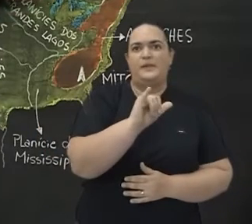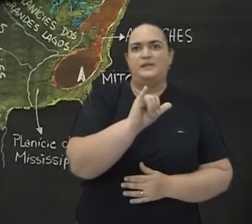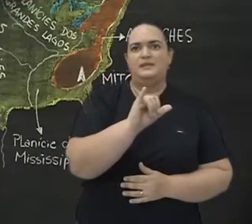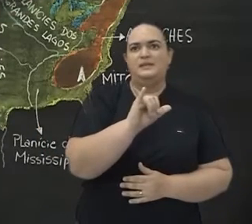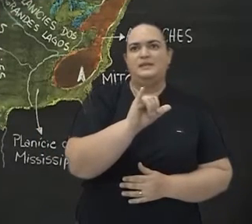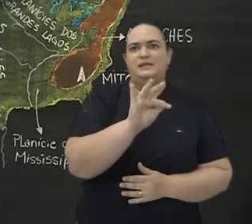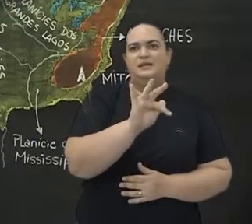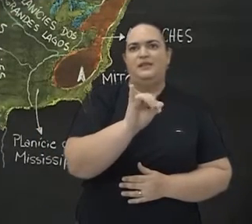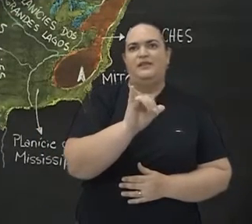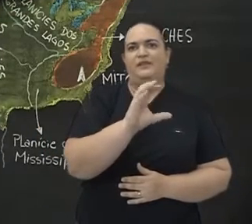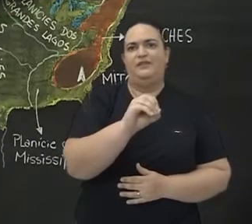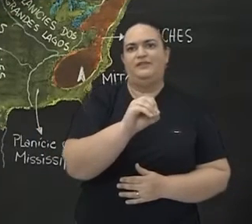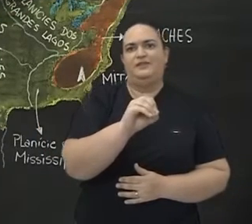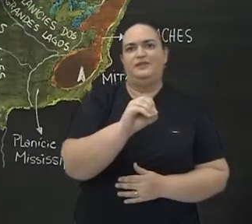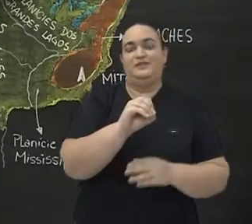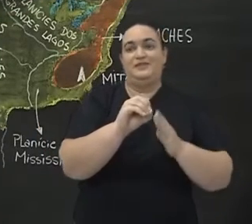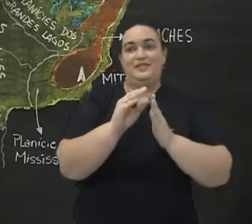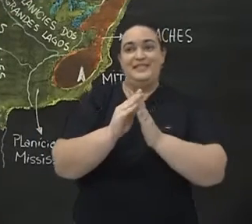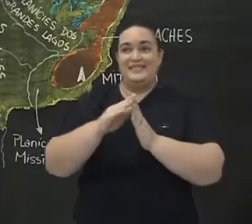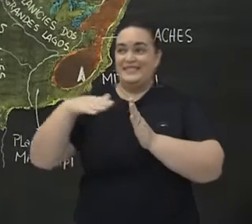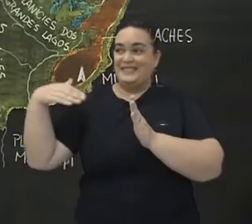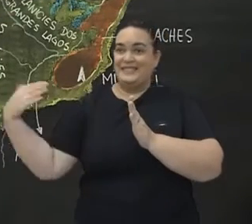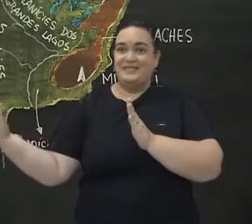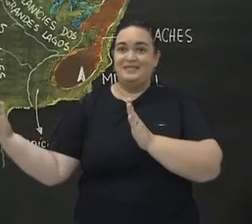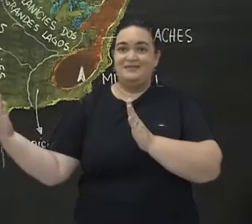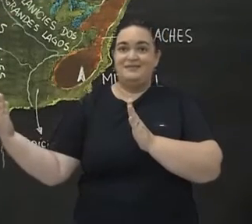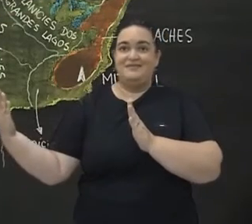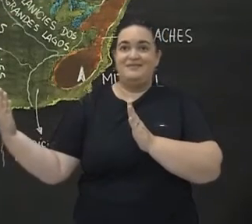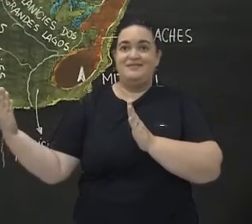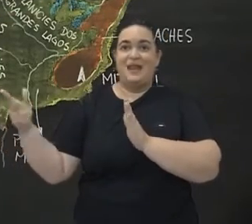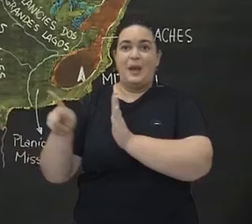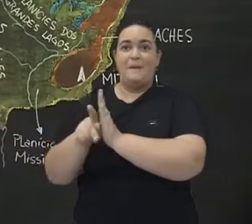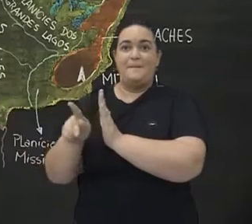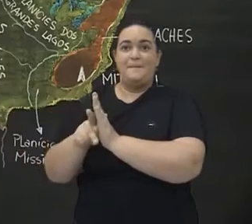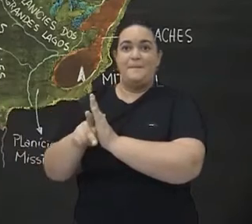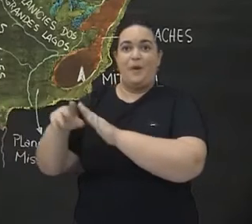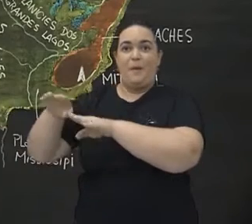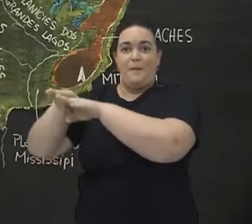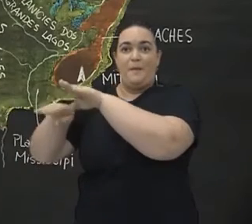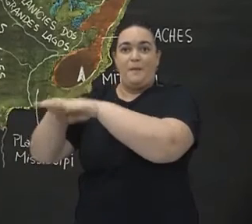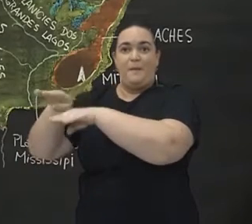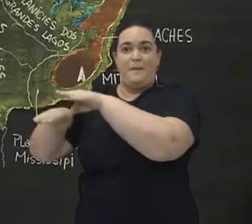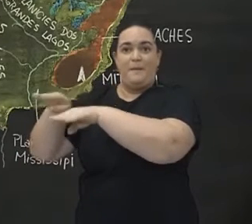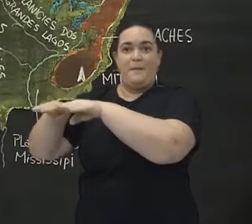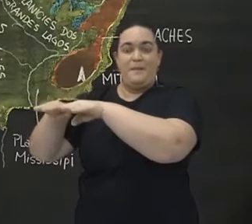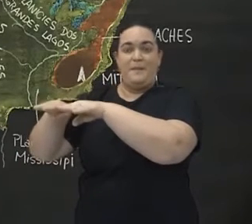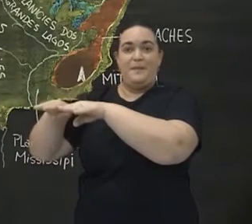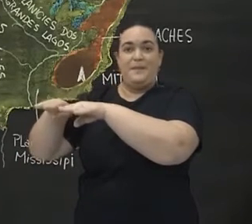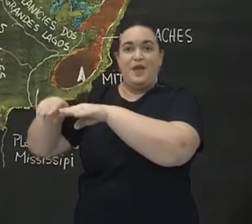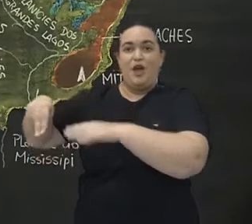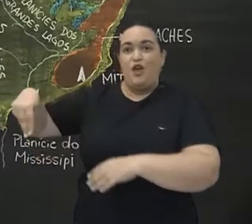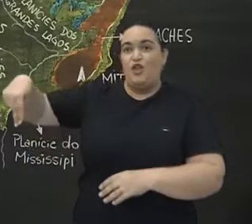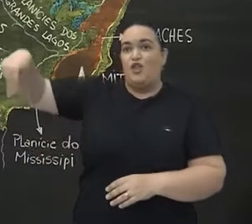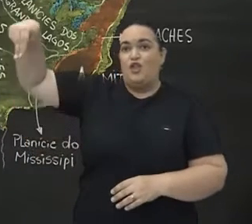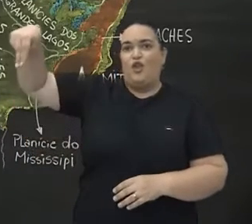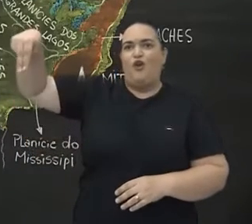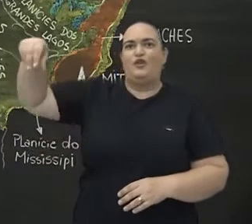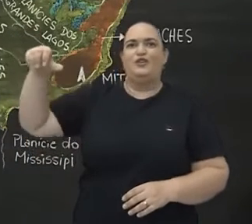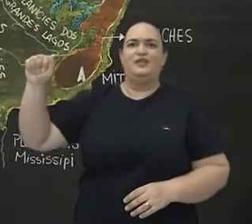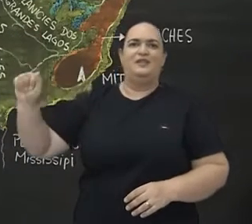a placa tectônica norte-americana, que elas estão num movimento convergente, ou seja, elas